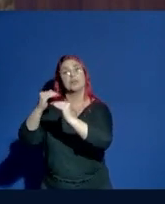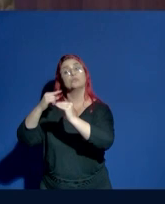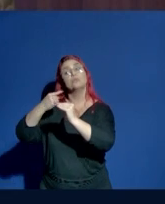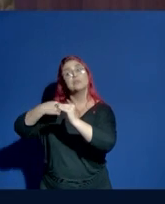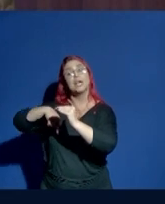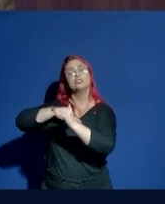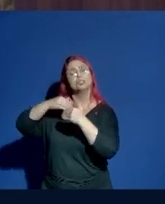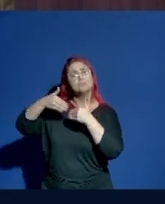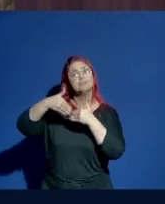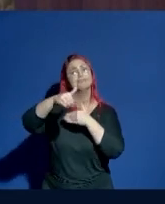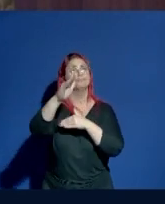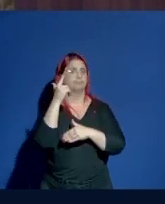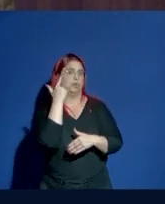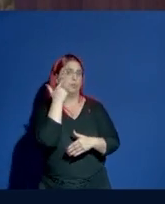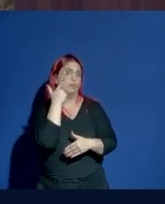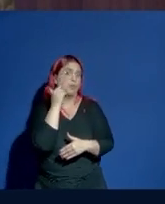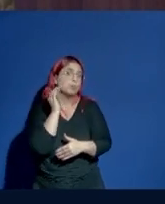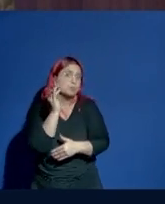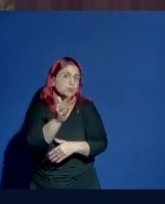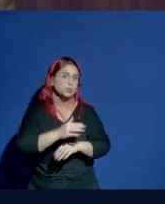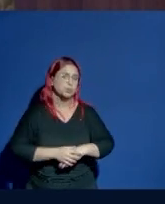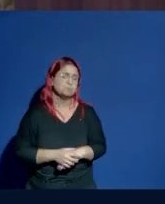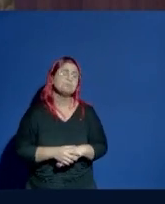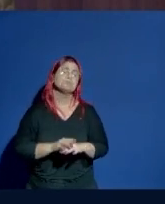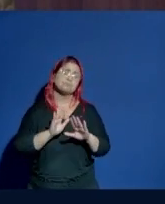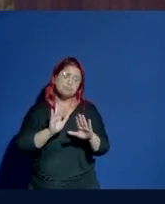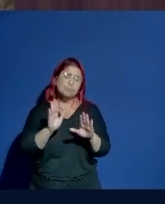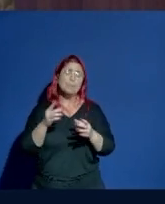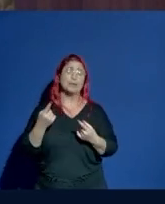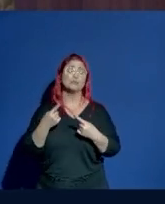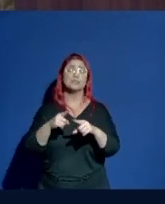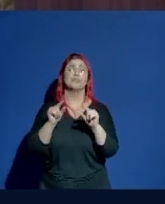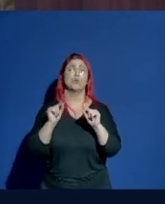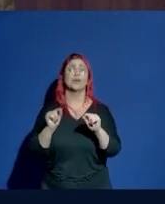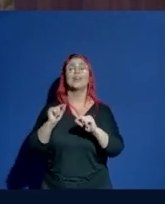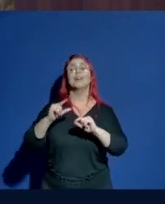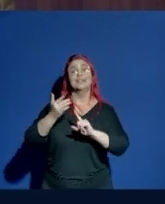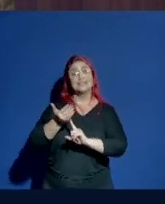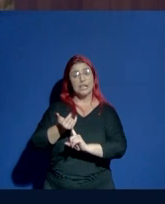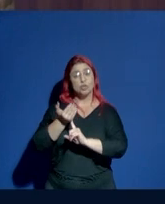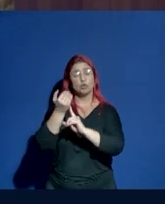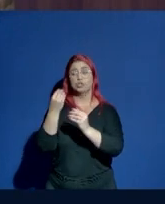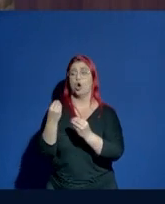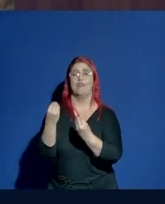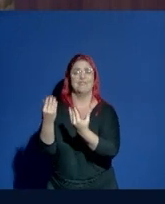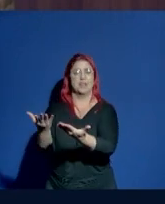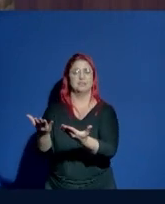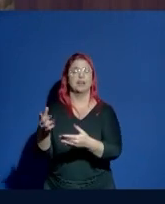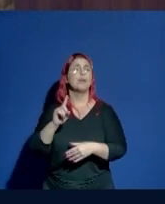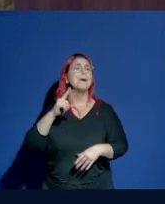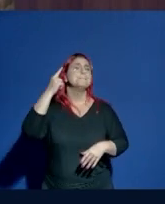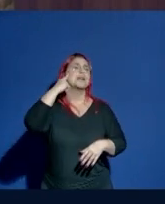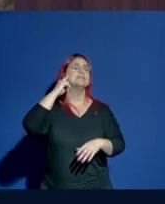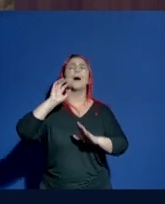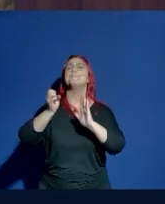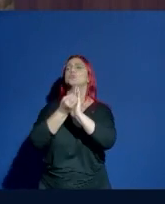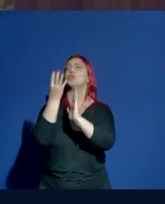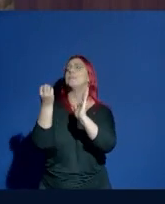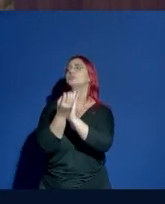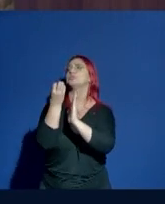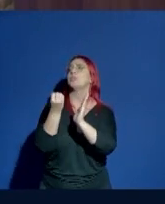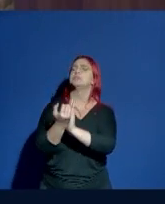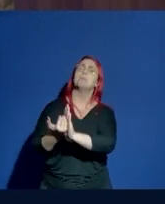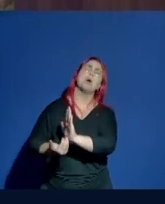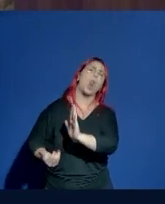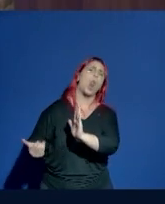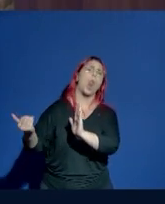olhando pela frente. Mas eu acho que o nosso desafio é muito esse, é levar cada vez mais tecnologia. Não dá para pensar em patamares de produtividade como esses